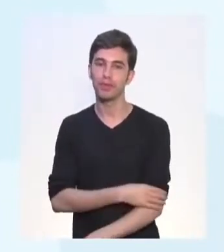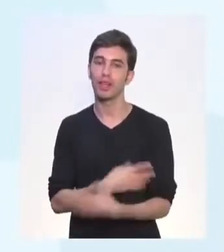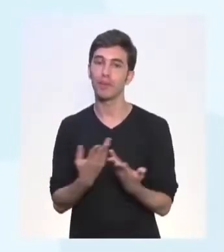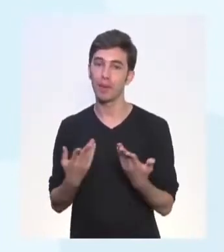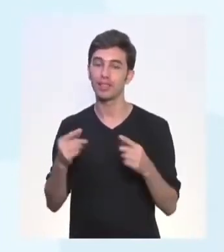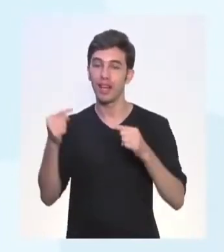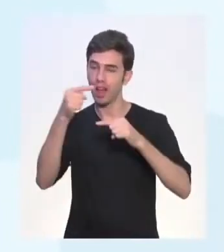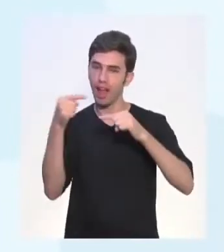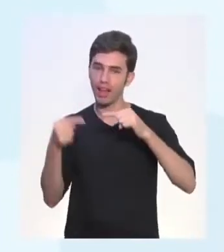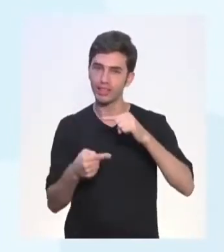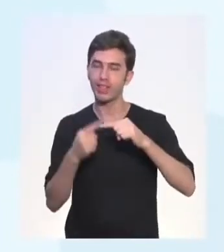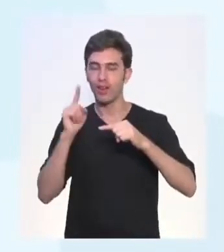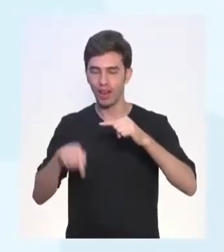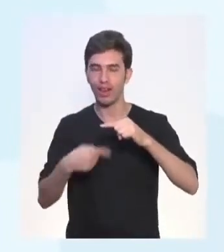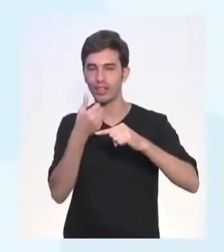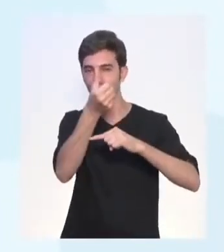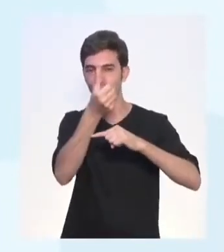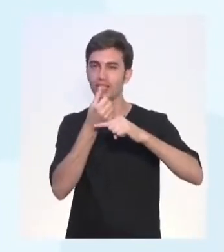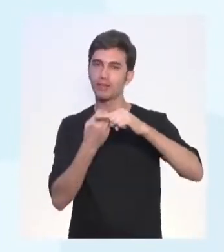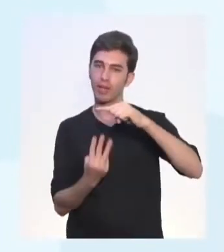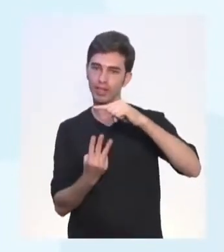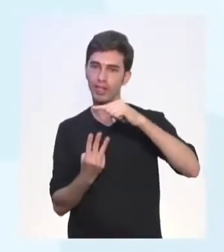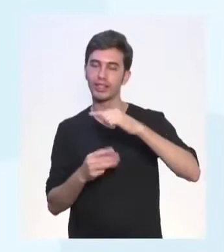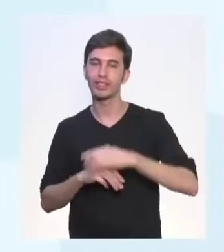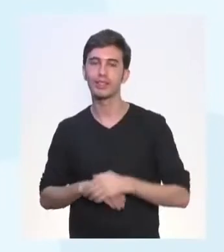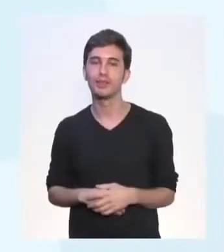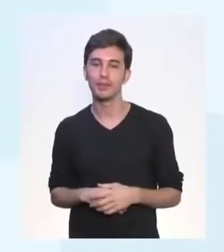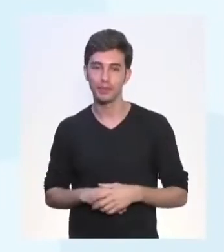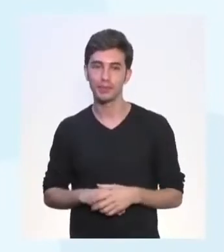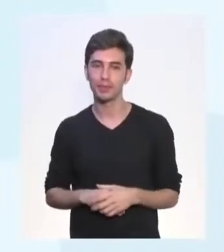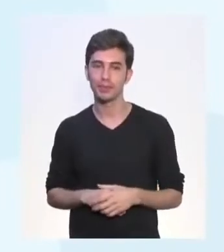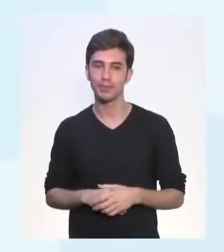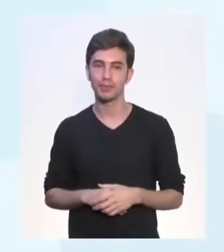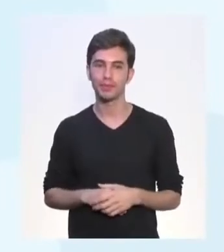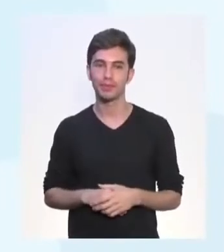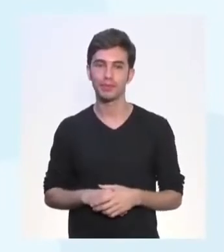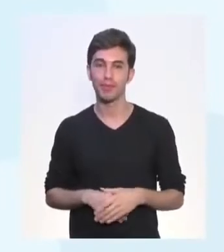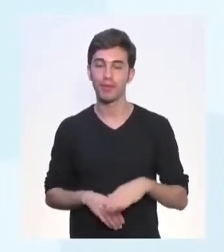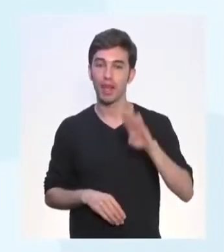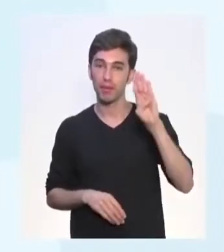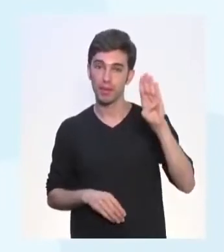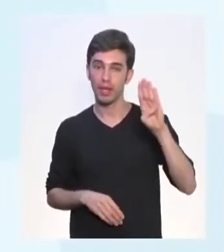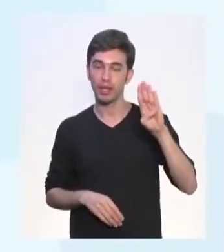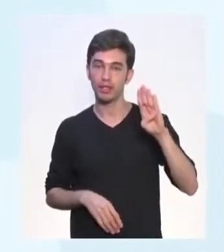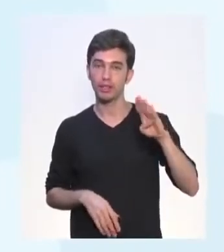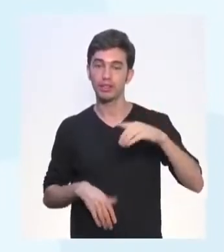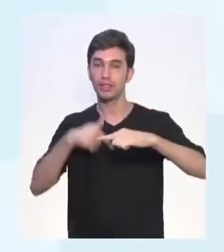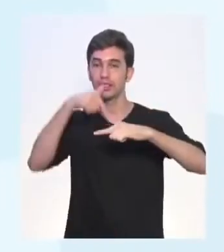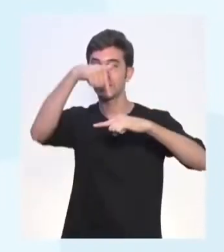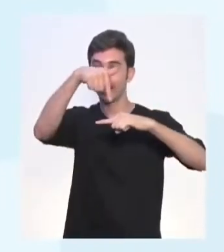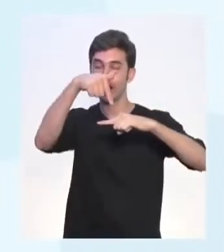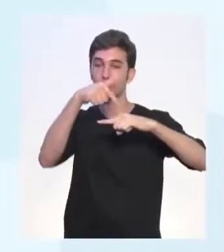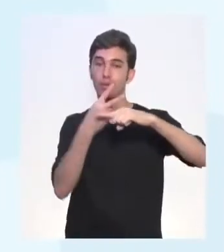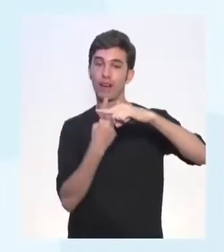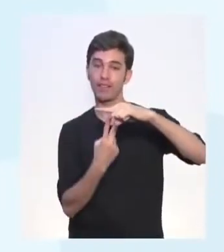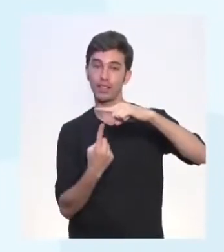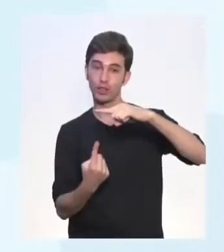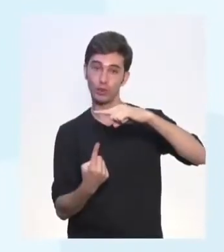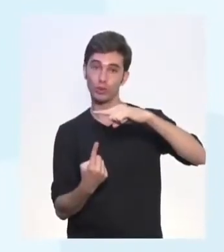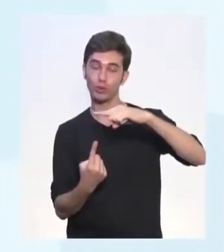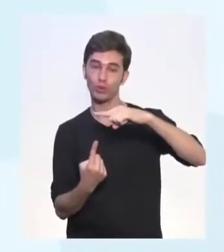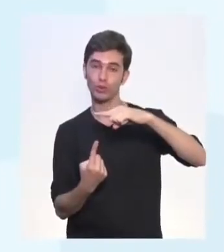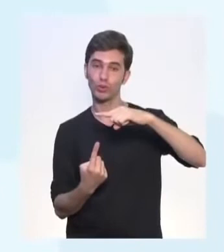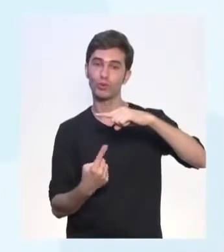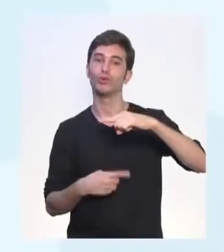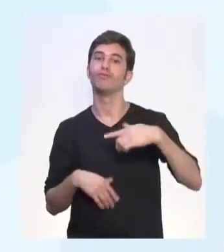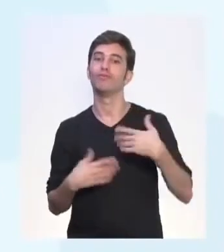razão realmente é 6 terços. 6 para 3, só botar perfeito, a fração. 6 para 3, ok. A B, 7 para 21. Opa, 7